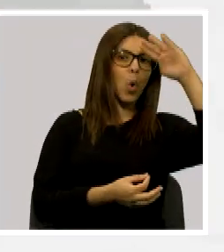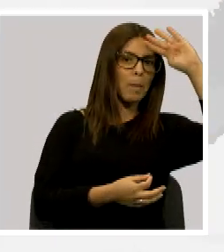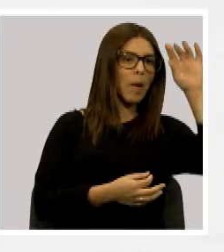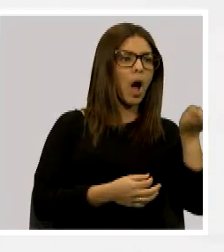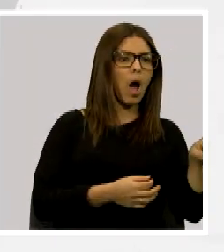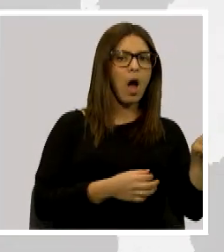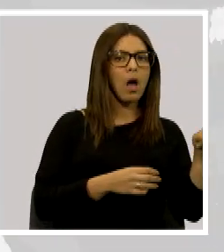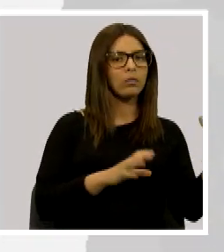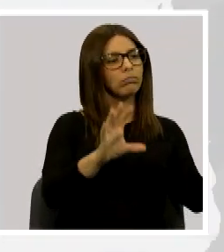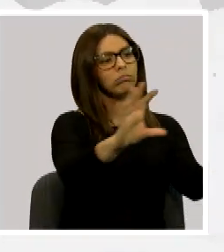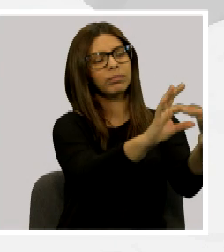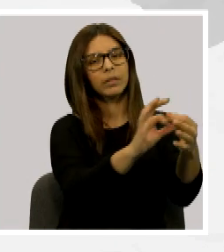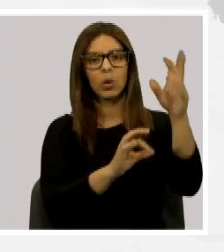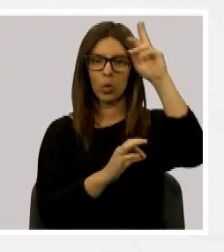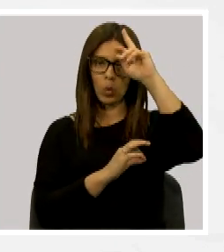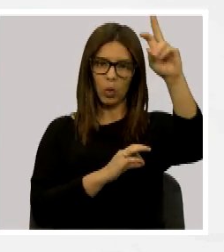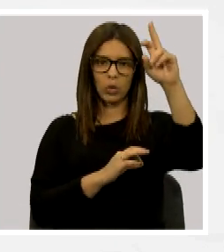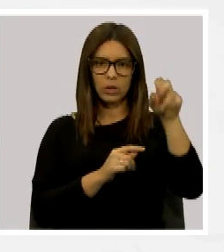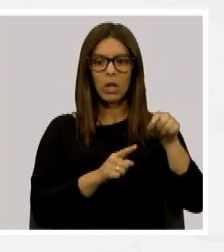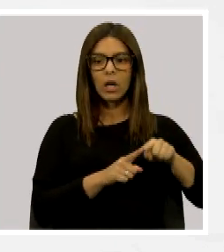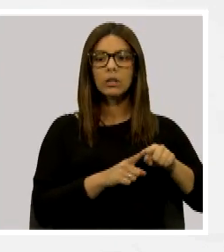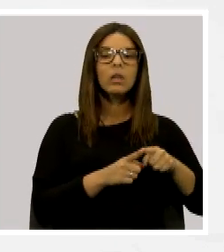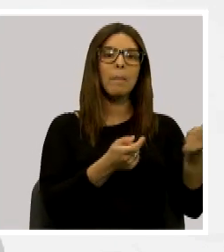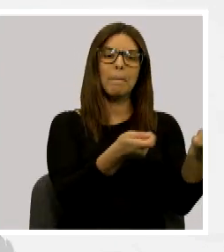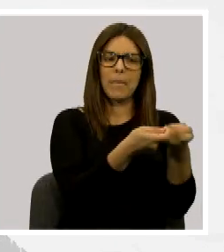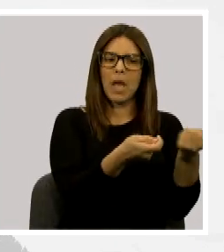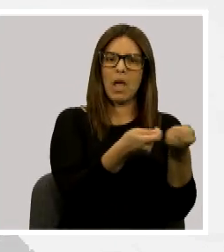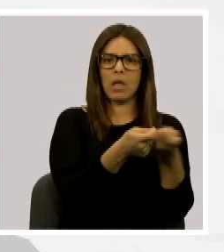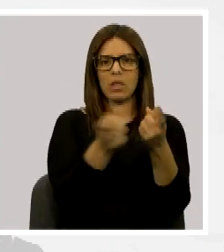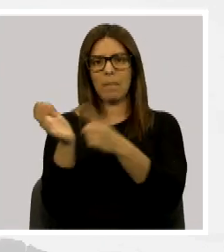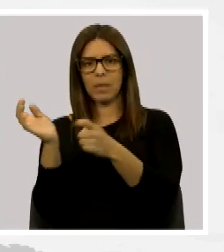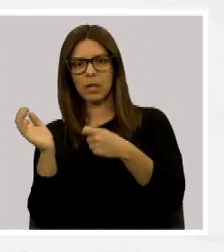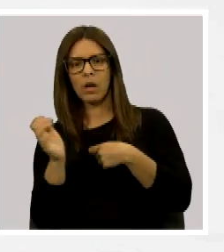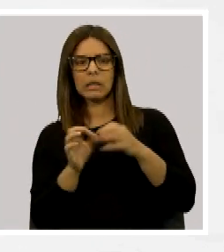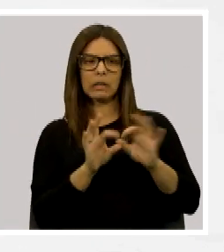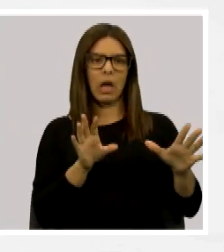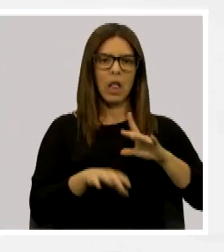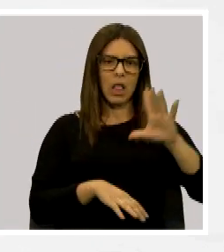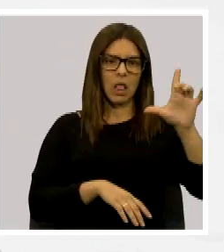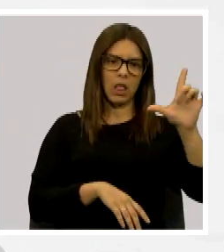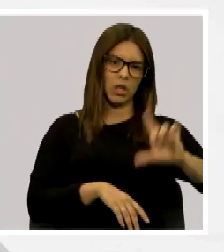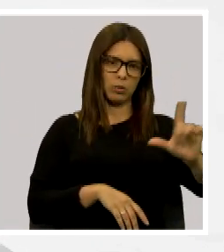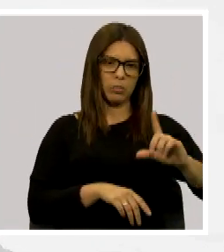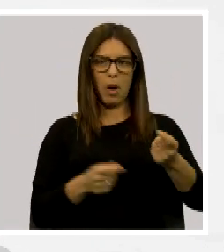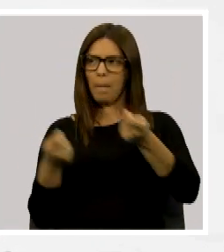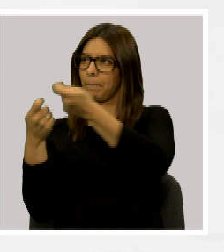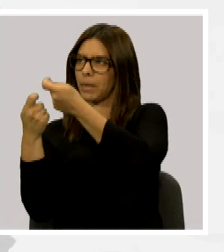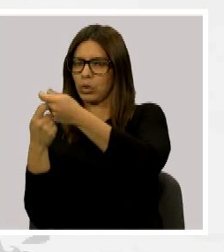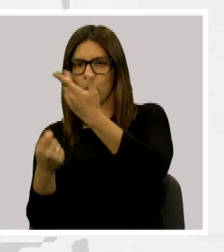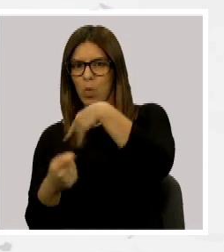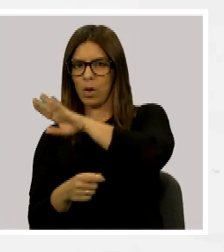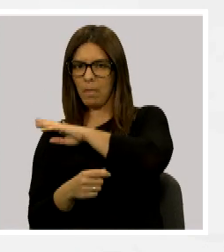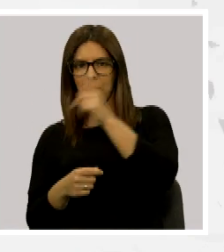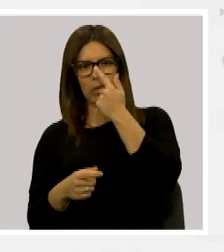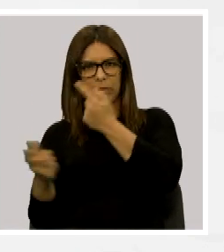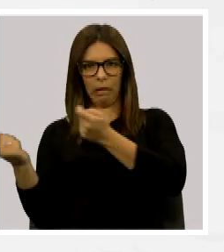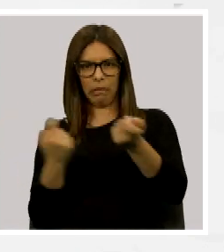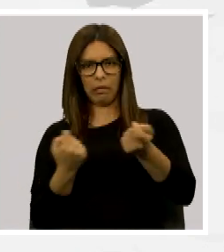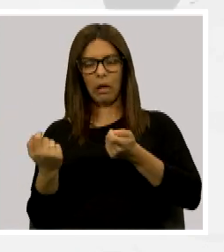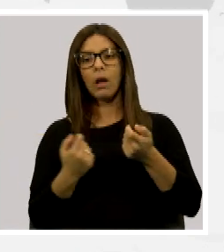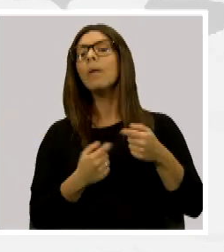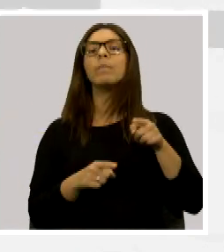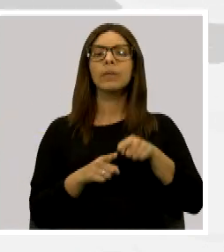das relações entre Cuba e os Estados Unidos. E uma das suas primeiras iniciativas em termos de política externa é,